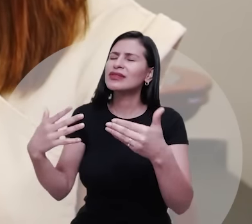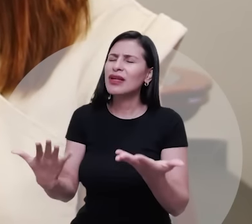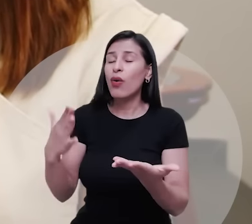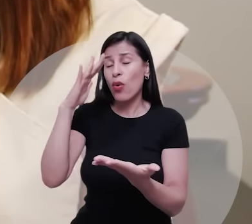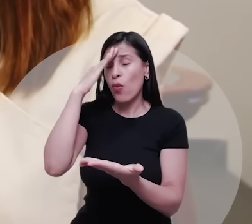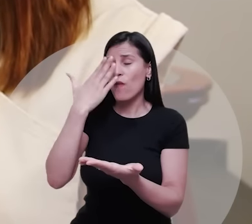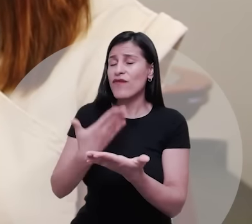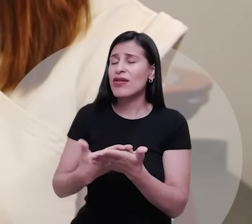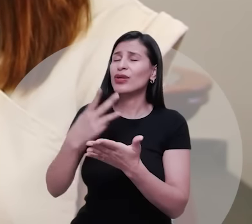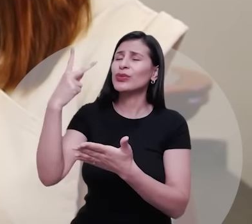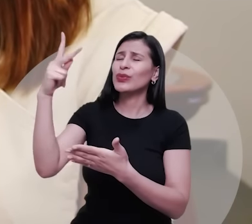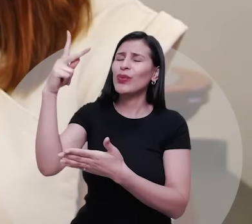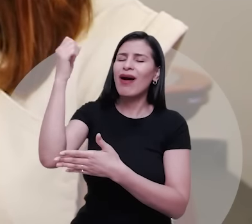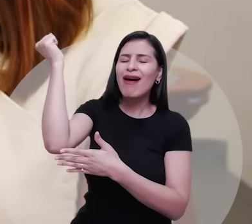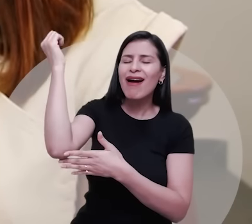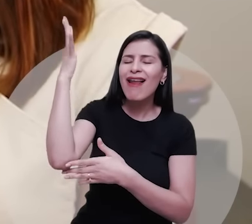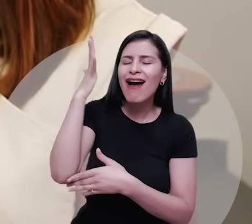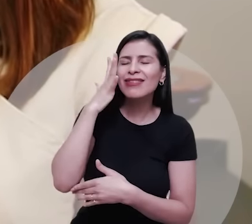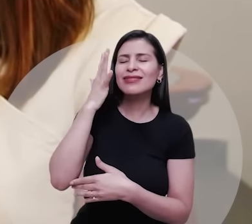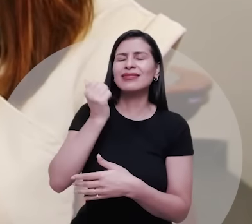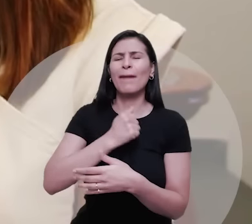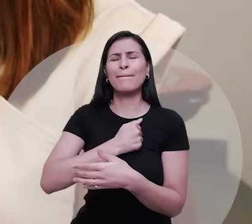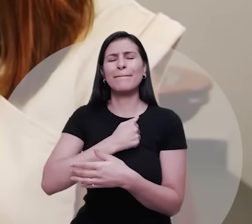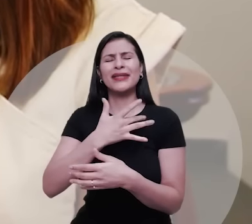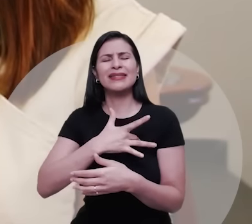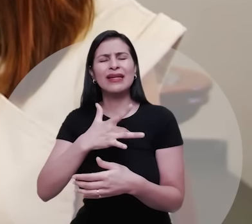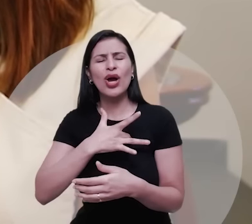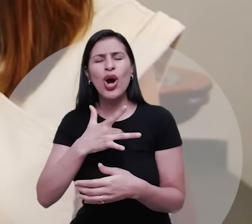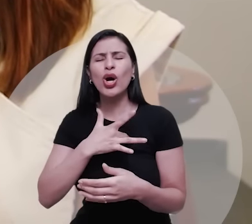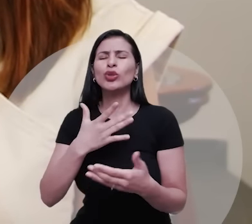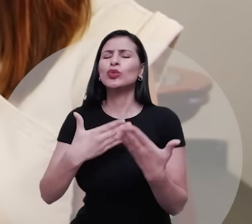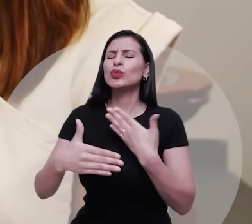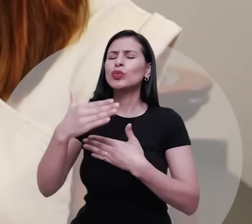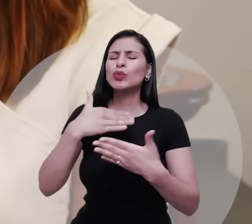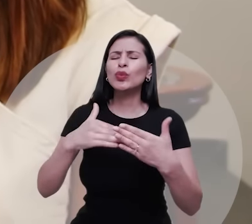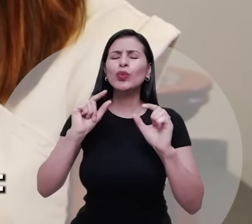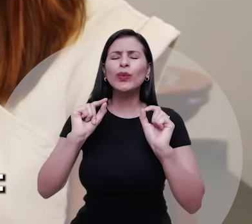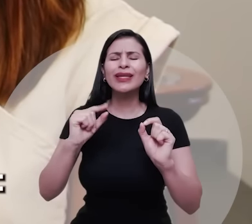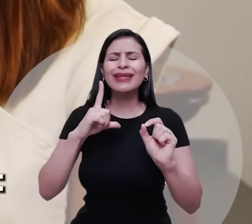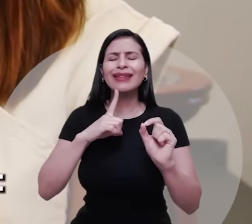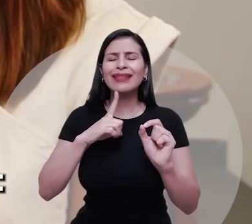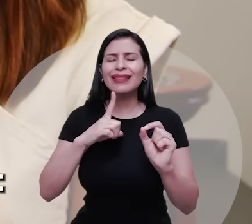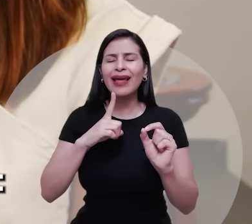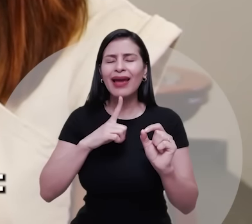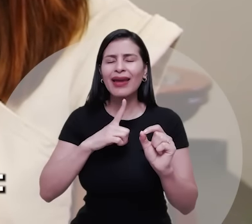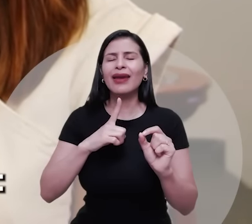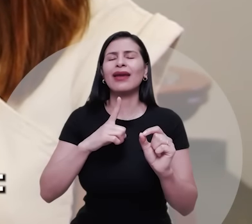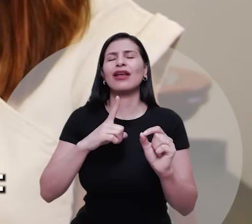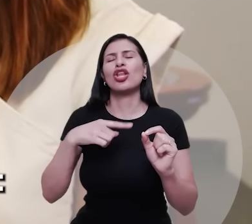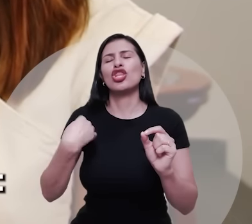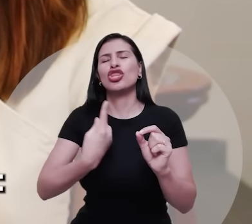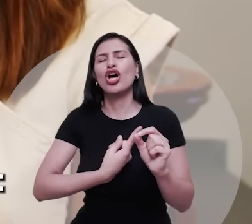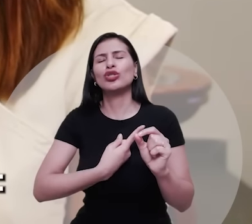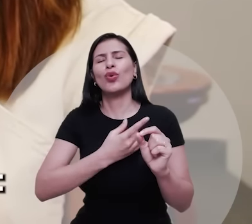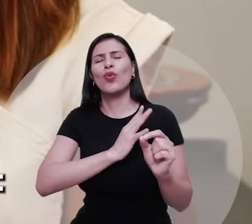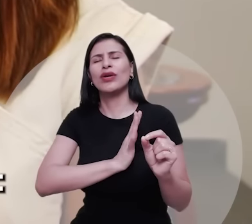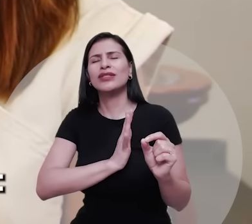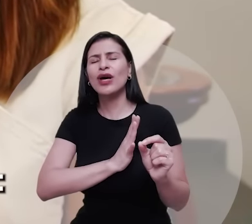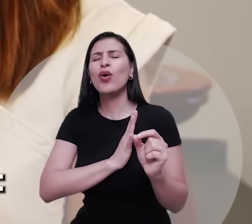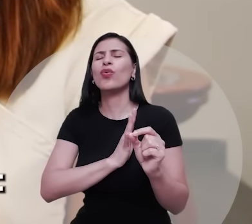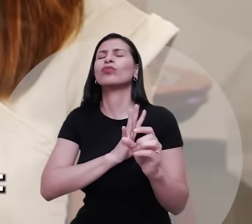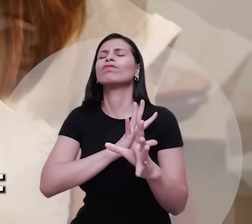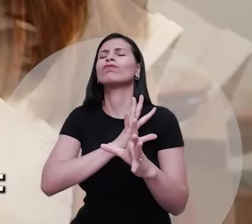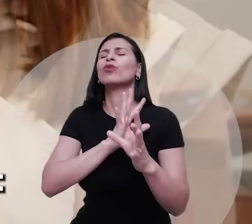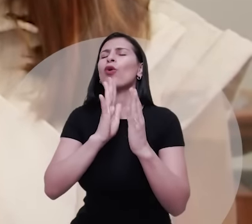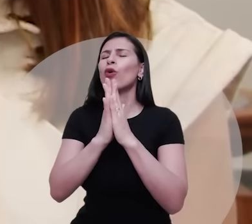promessas de graça e misericórdia, tudo mais que está em nossos corações, incluímos na oração que Teu Filho nos ensinou